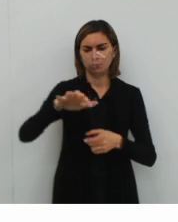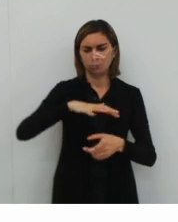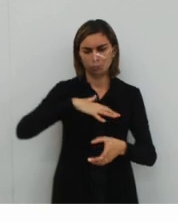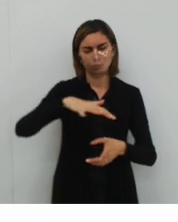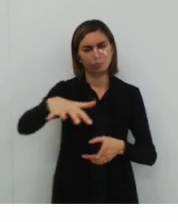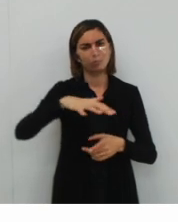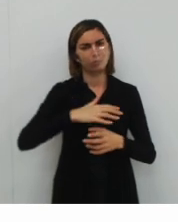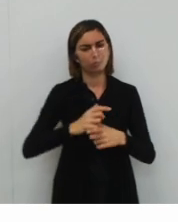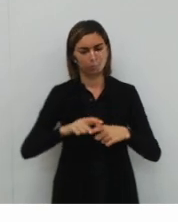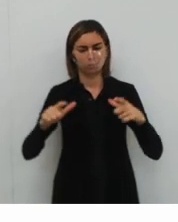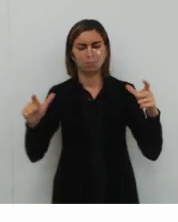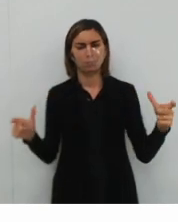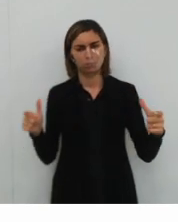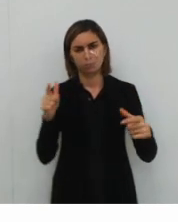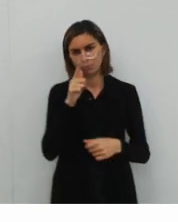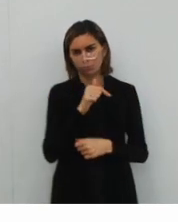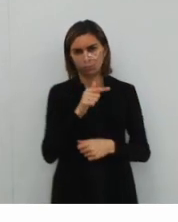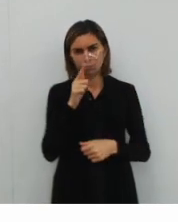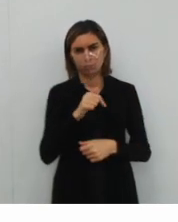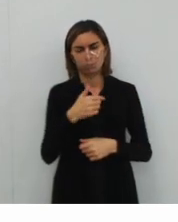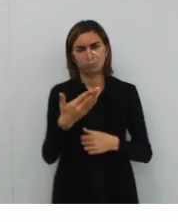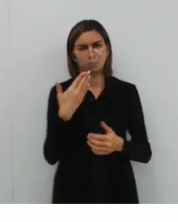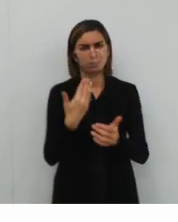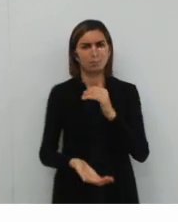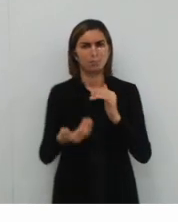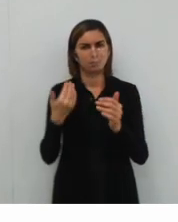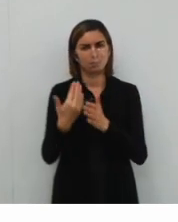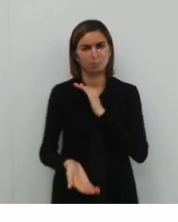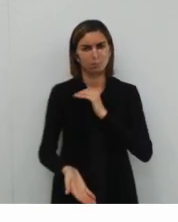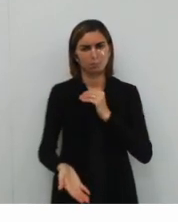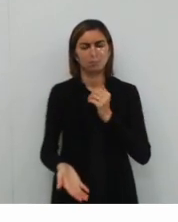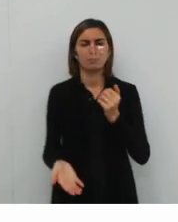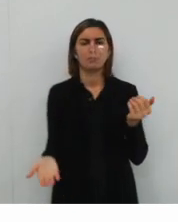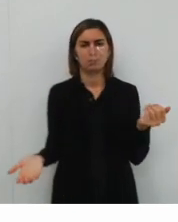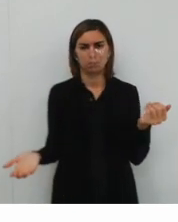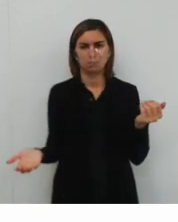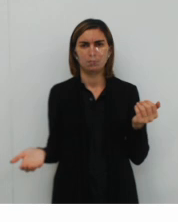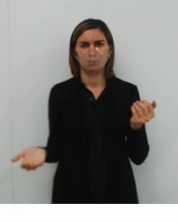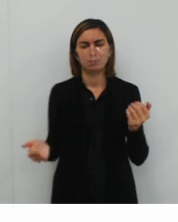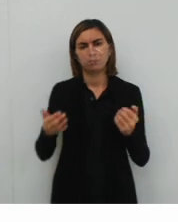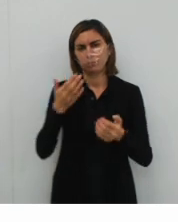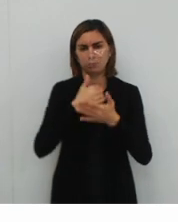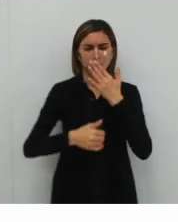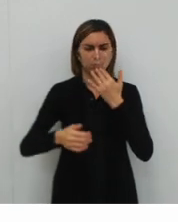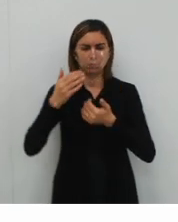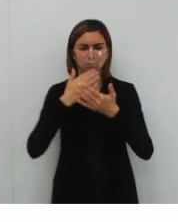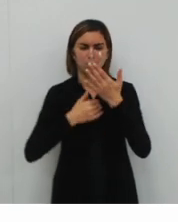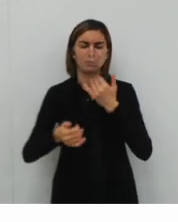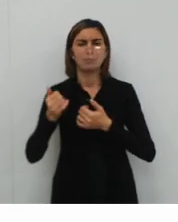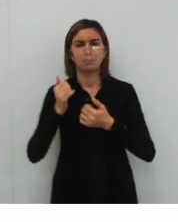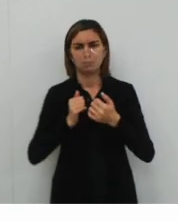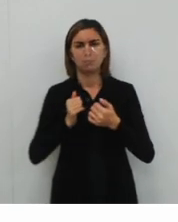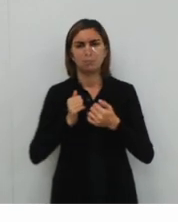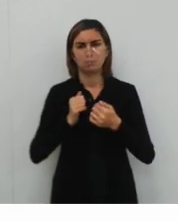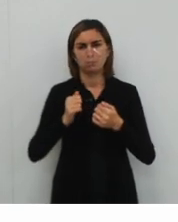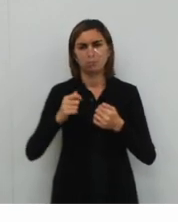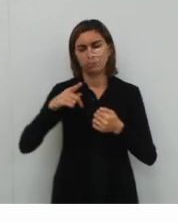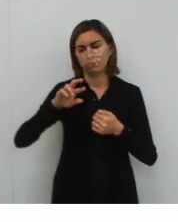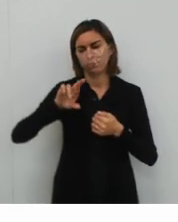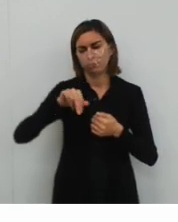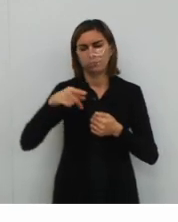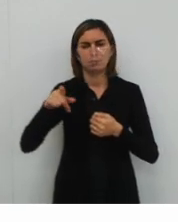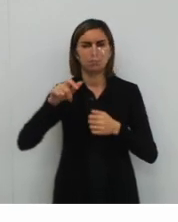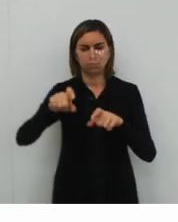onde grande parte da água é desperdiçada na questão de alimentar hidricamente a produção